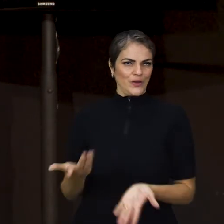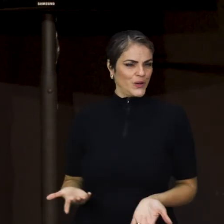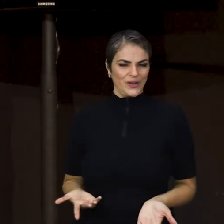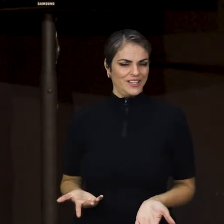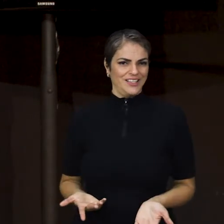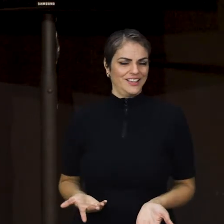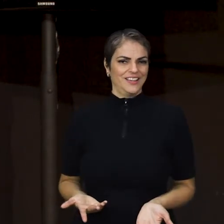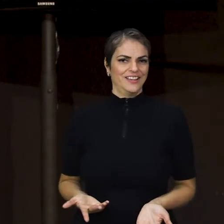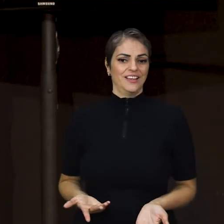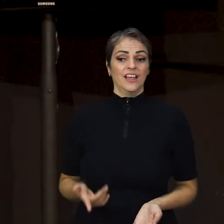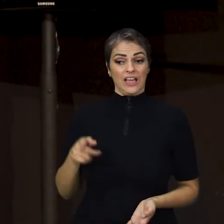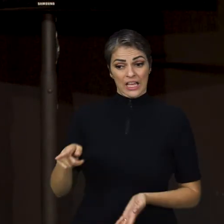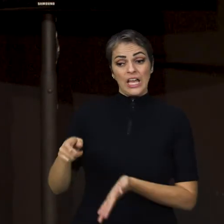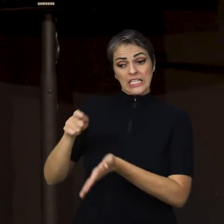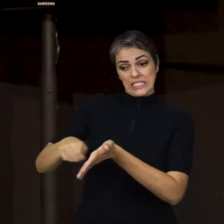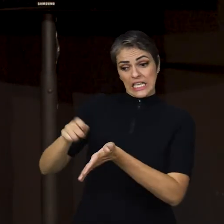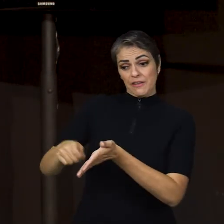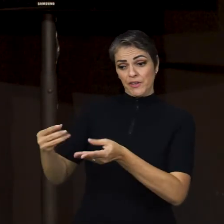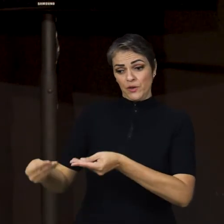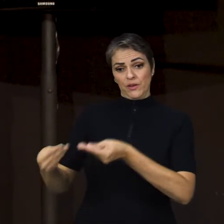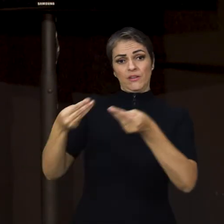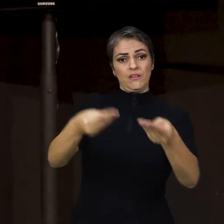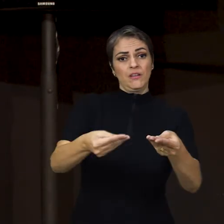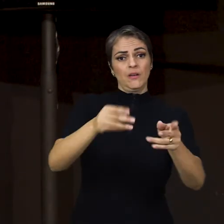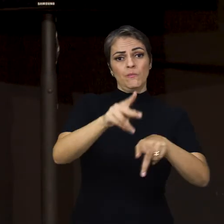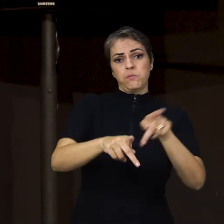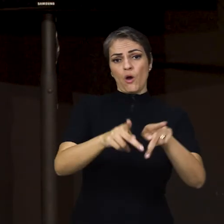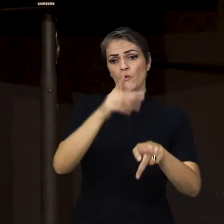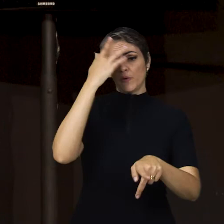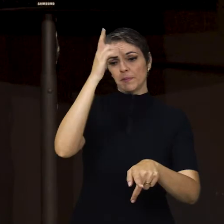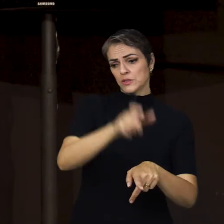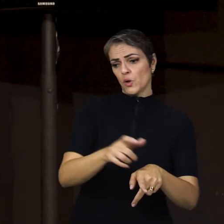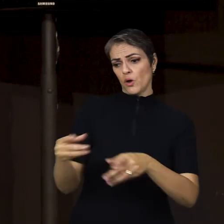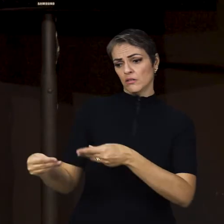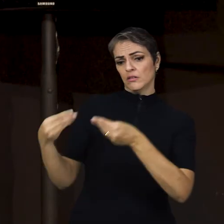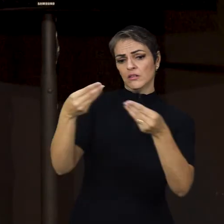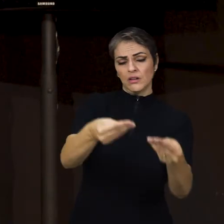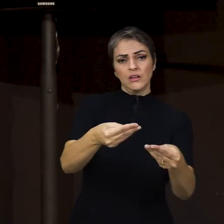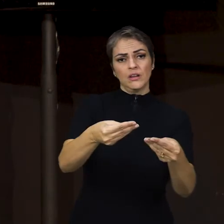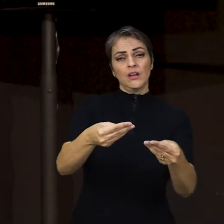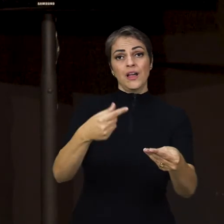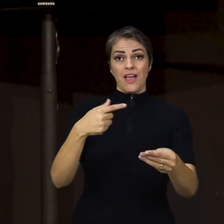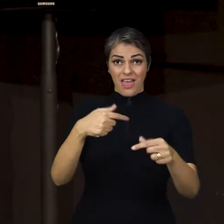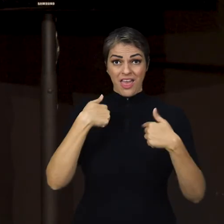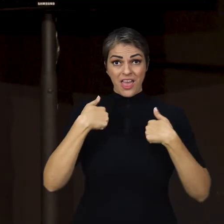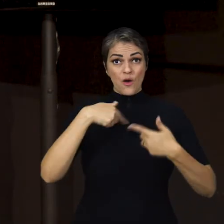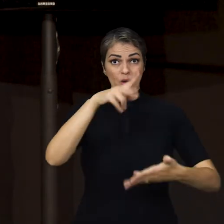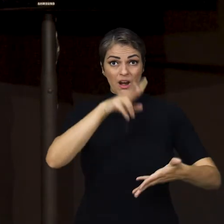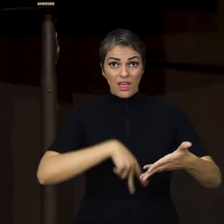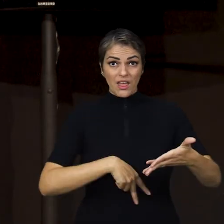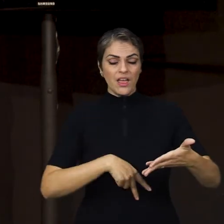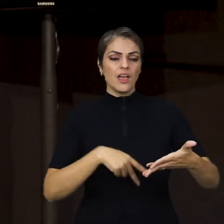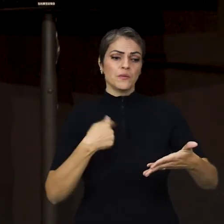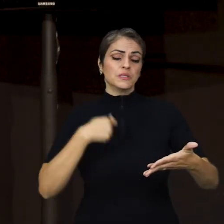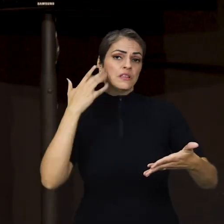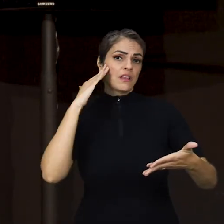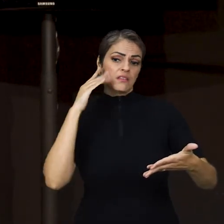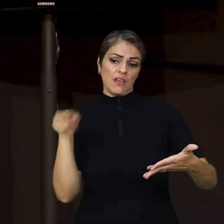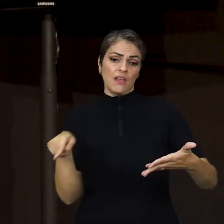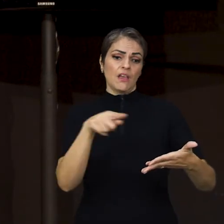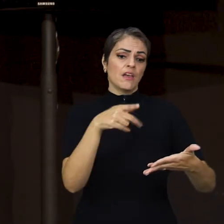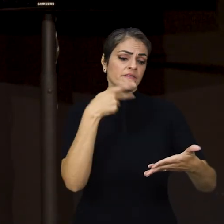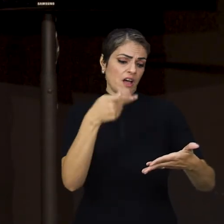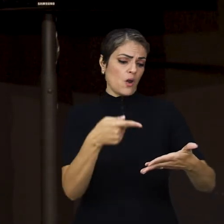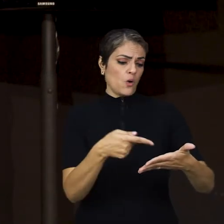me aproximo do texto com essa postura, esse texto não foi escrito, em primeiro lugar, para mim, ele tem algo a dizer para mim,